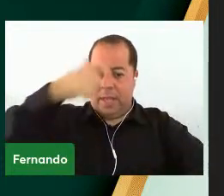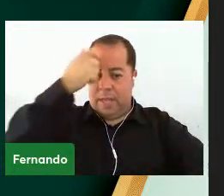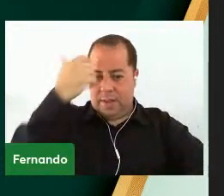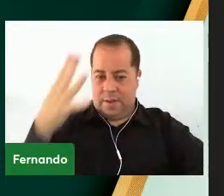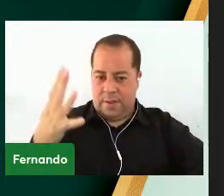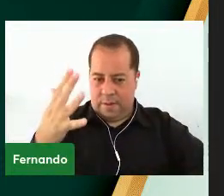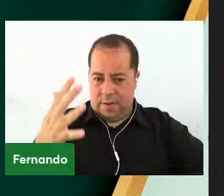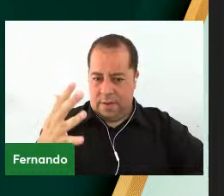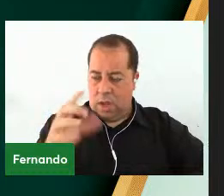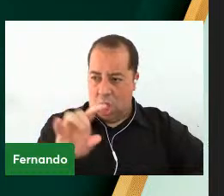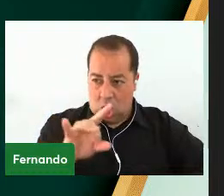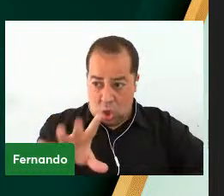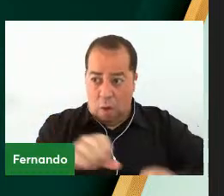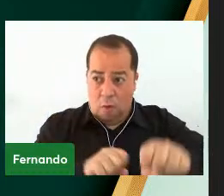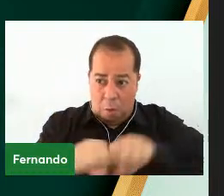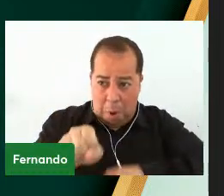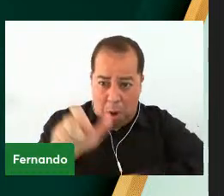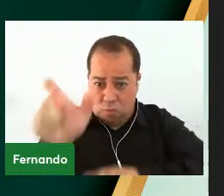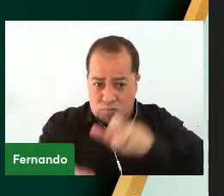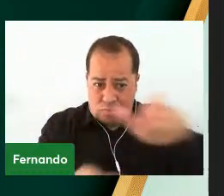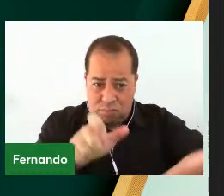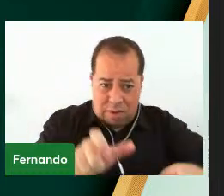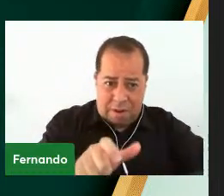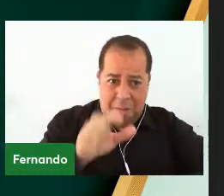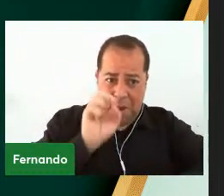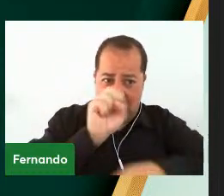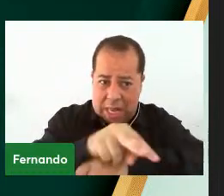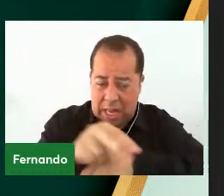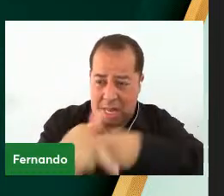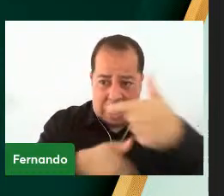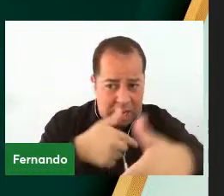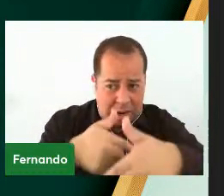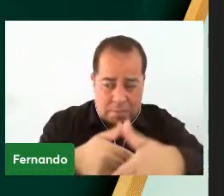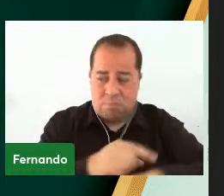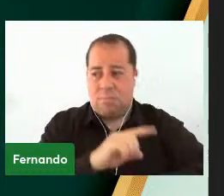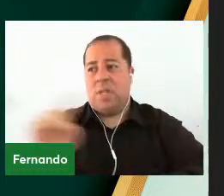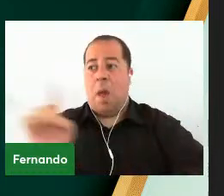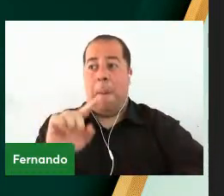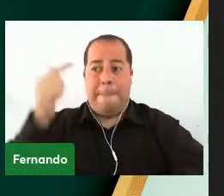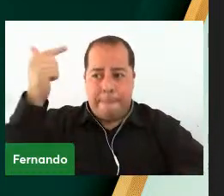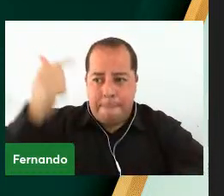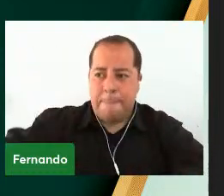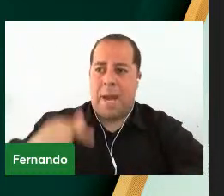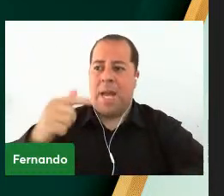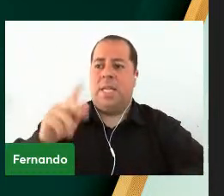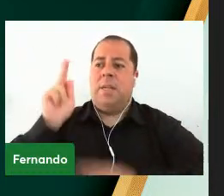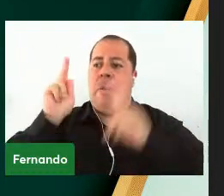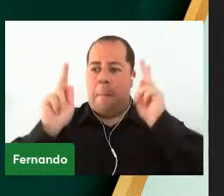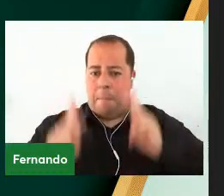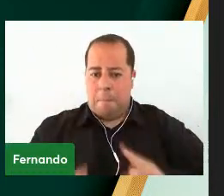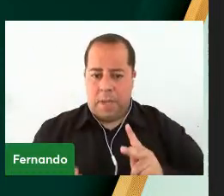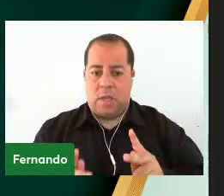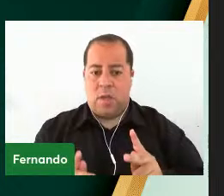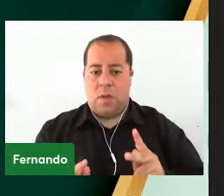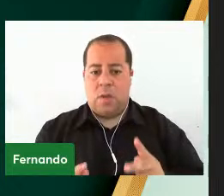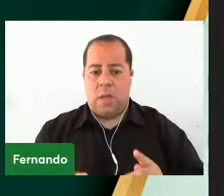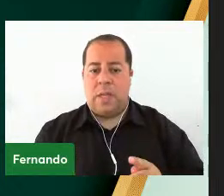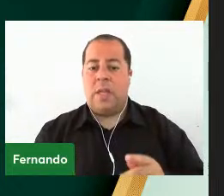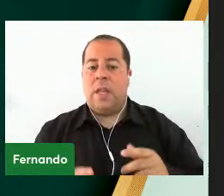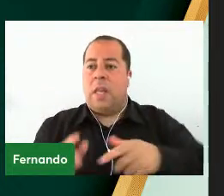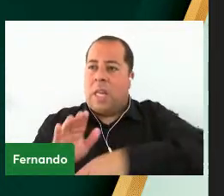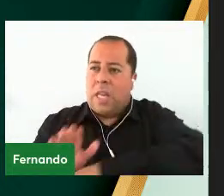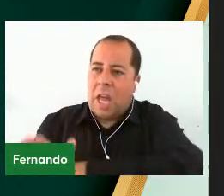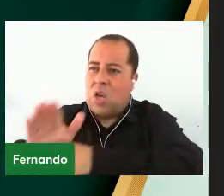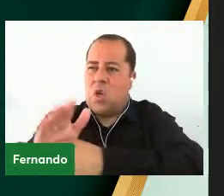além de formar pessoas para entrarem no mundo do trabalho. Esta universidade busca formar pessoas que sejam instrumentos do